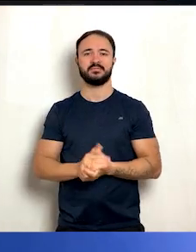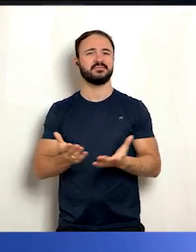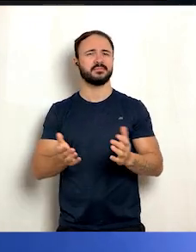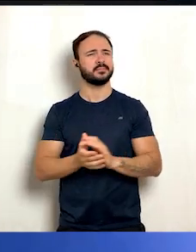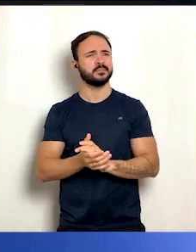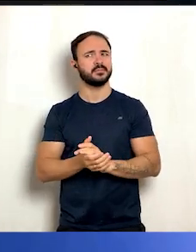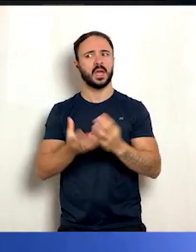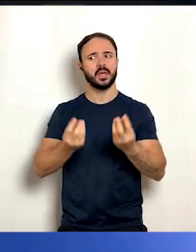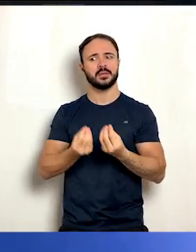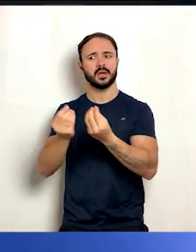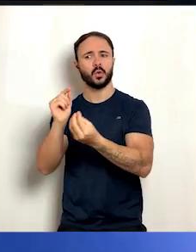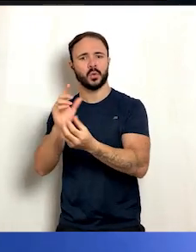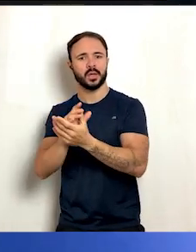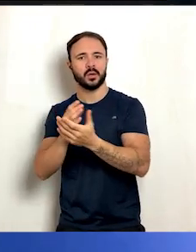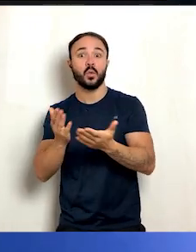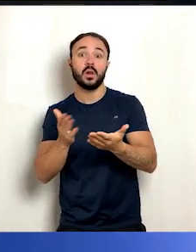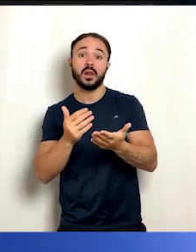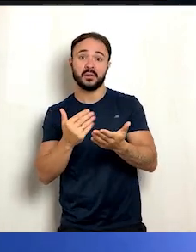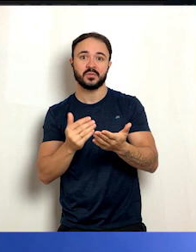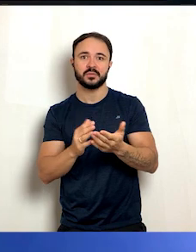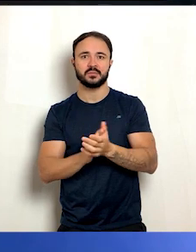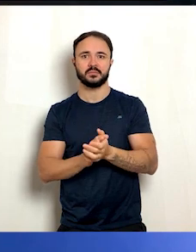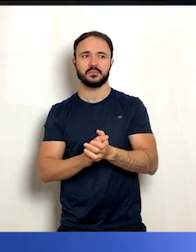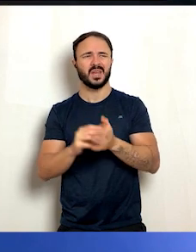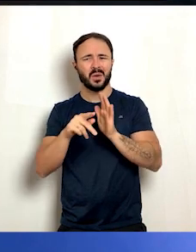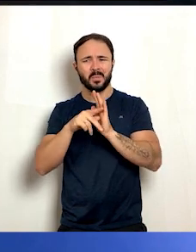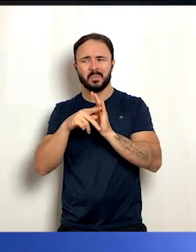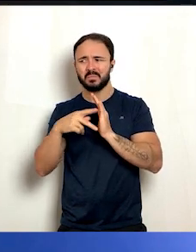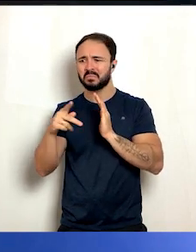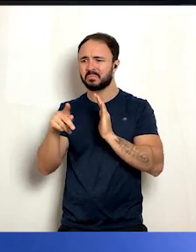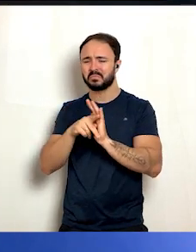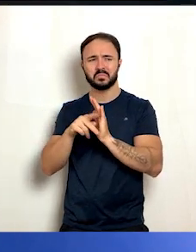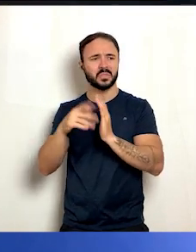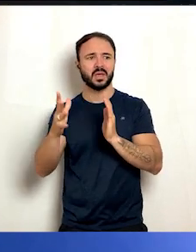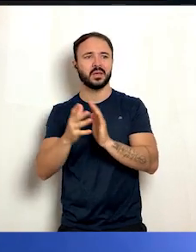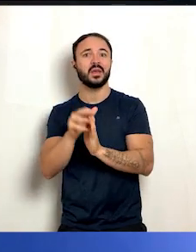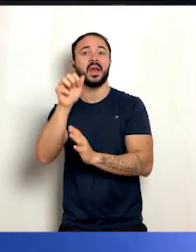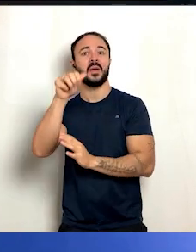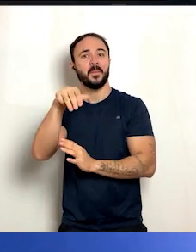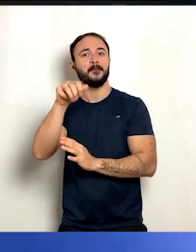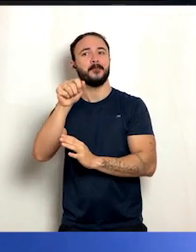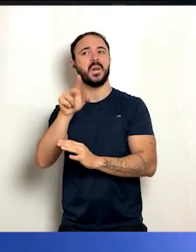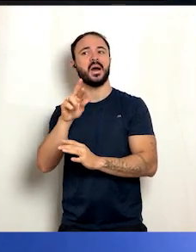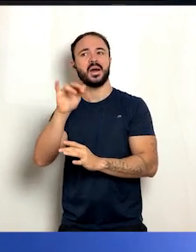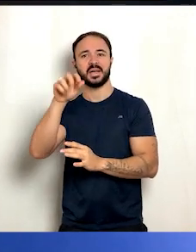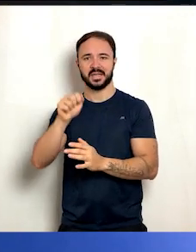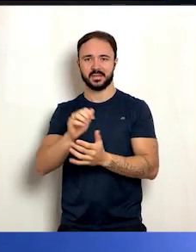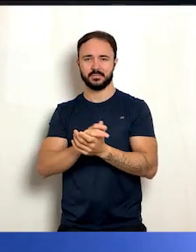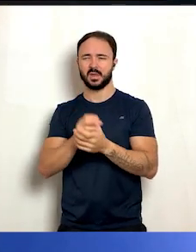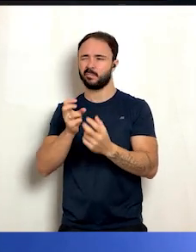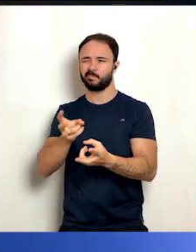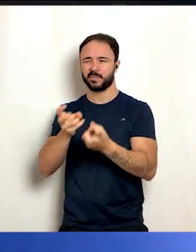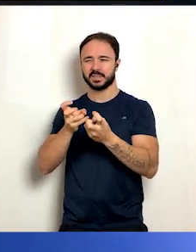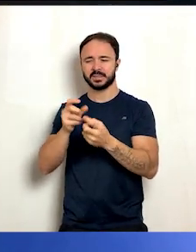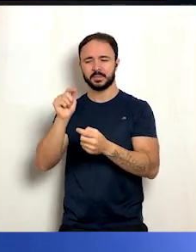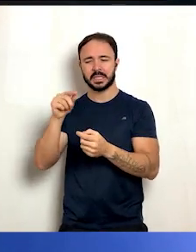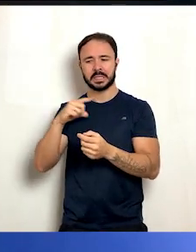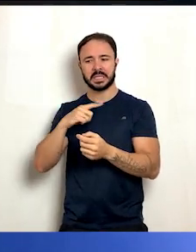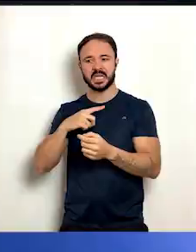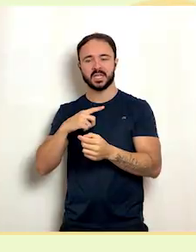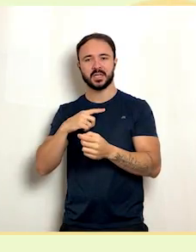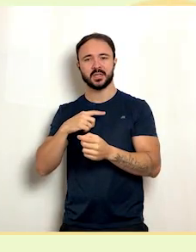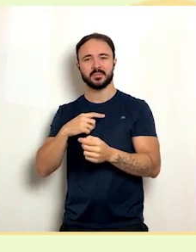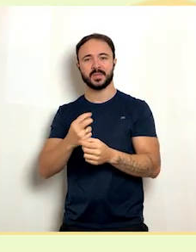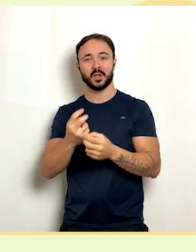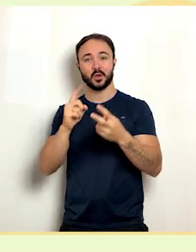O livro. A quem? A Maria. Percebemos aqui que nós temos dois complementos.